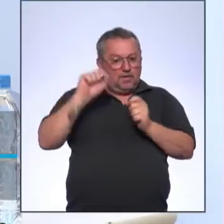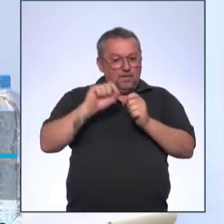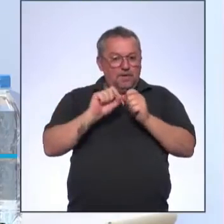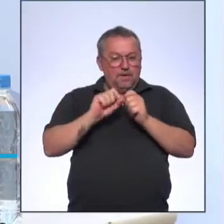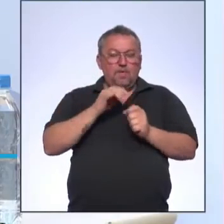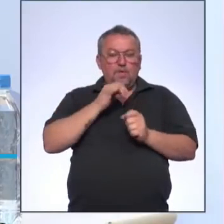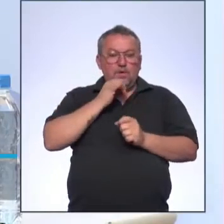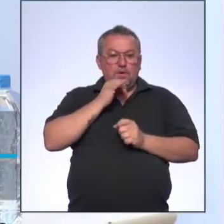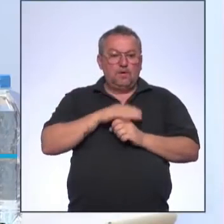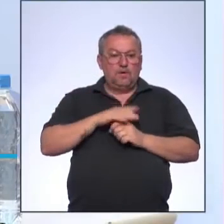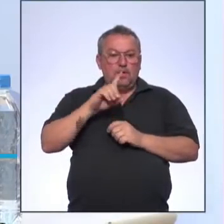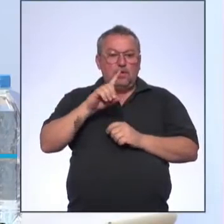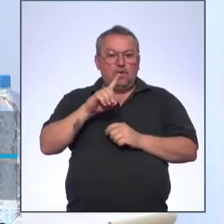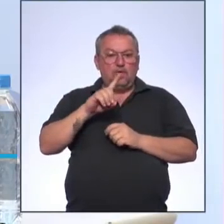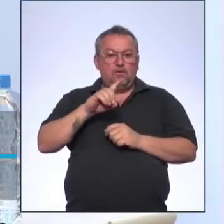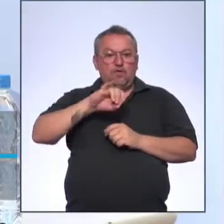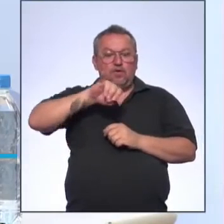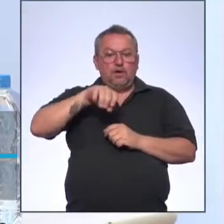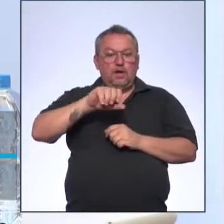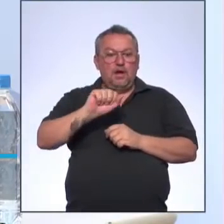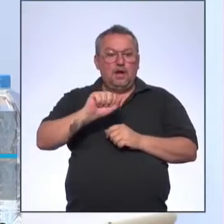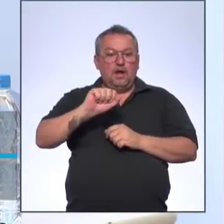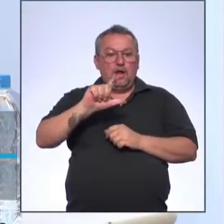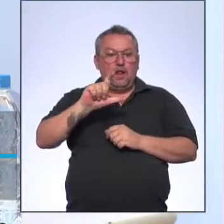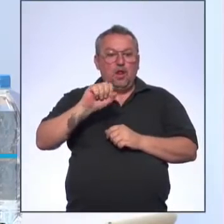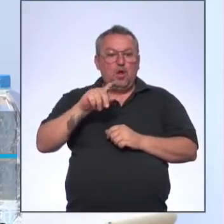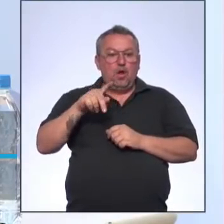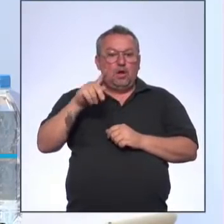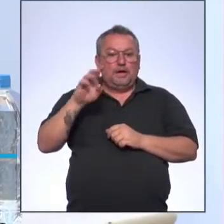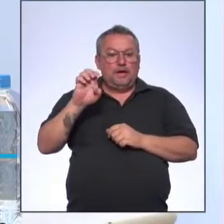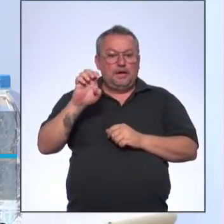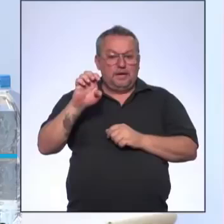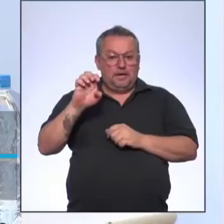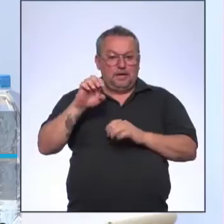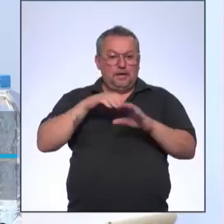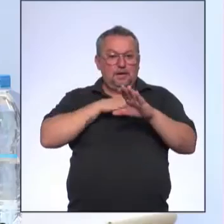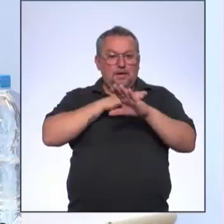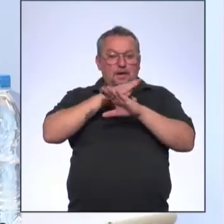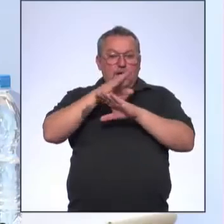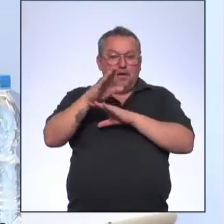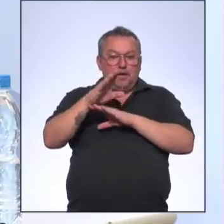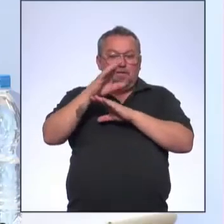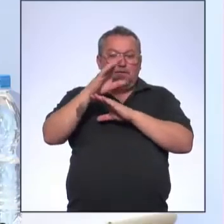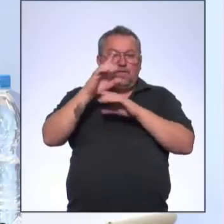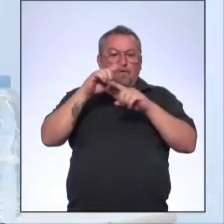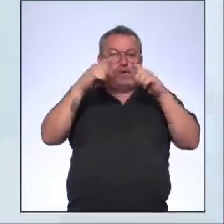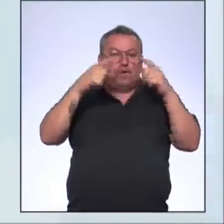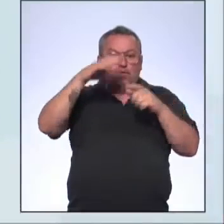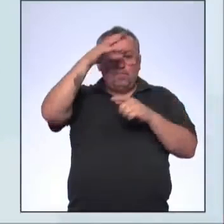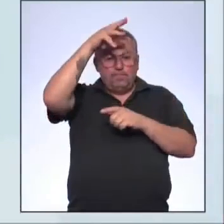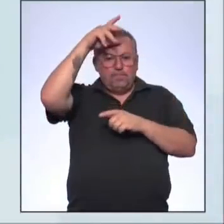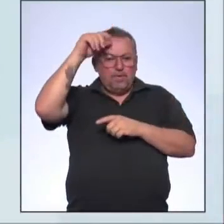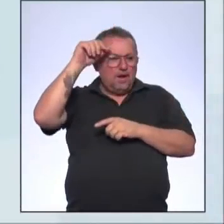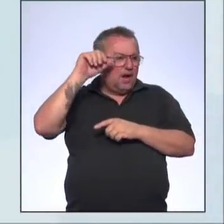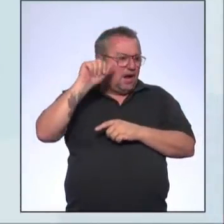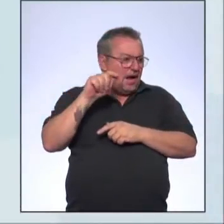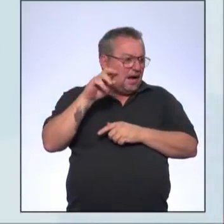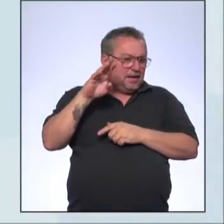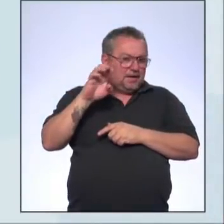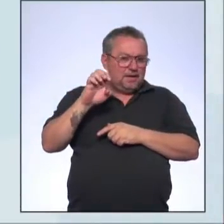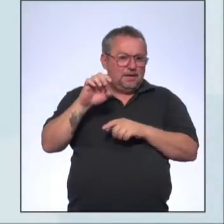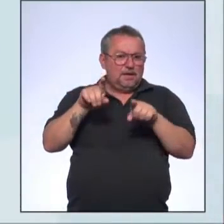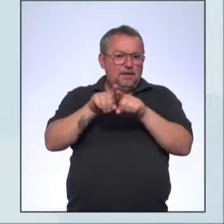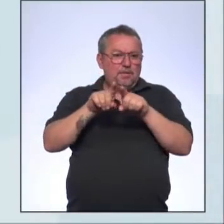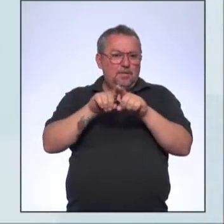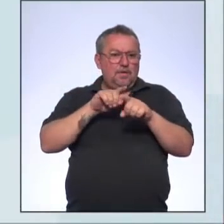Por exemplo, o DJ Alok, ele fez uma viagem para o Acre. Ele foi visitar uma tribo, chama